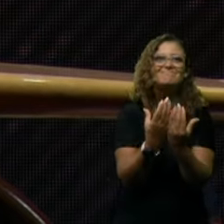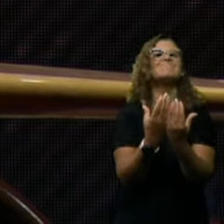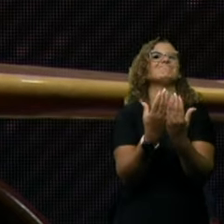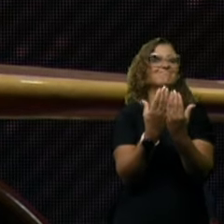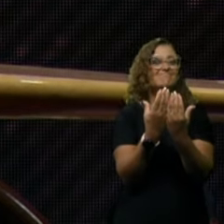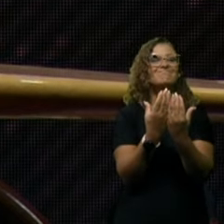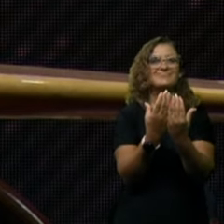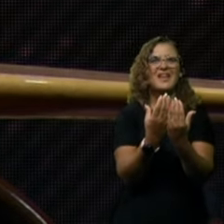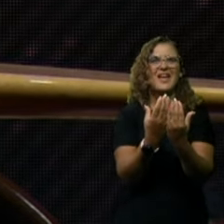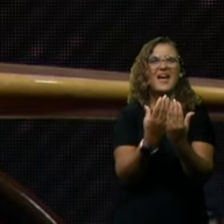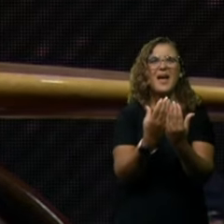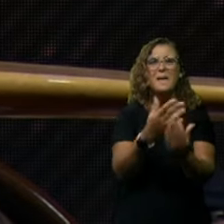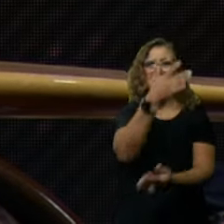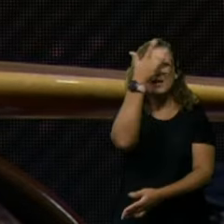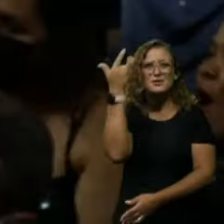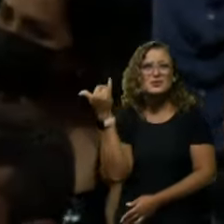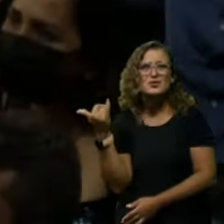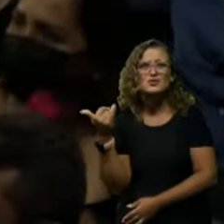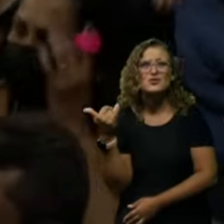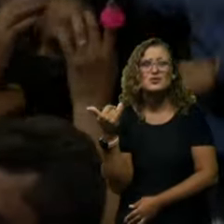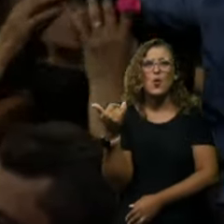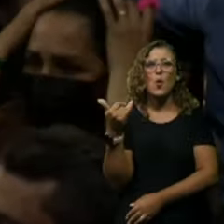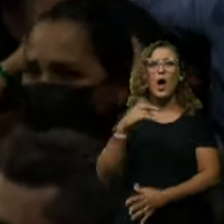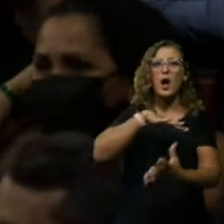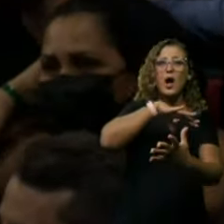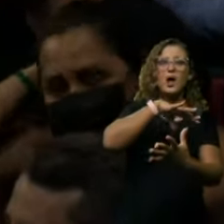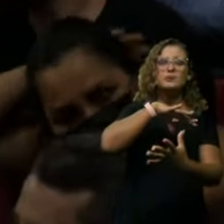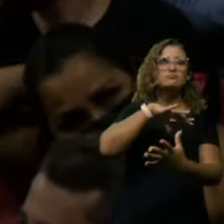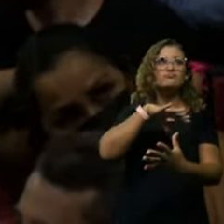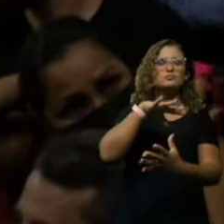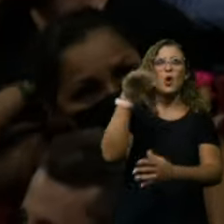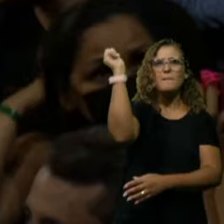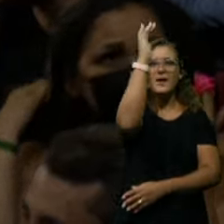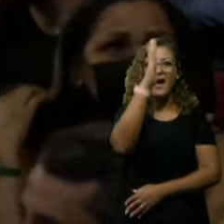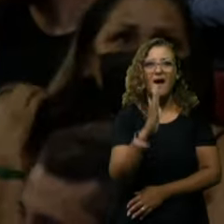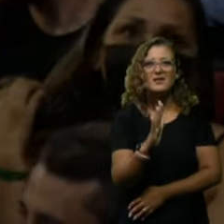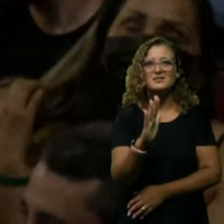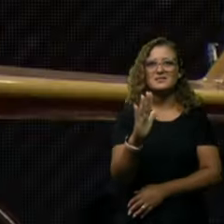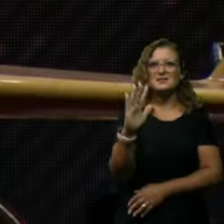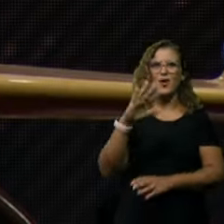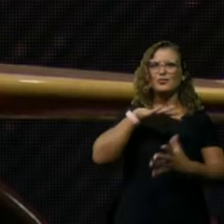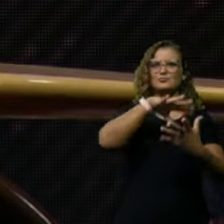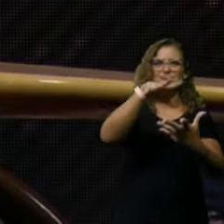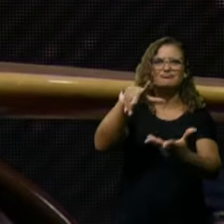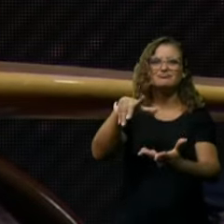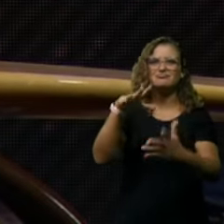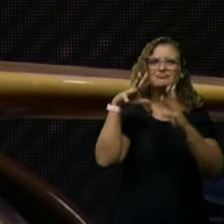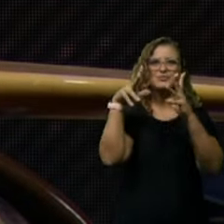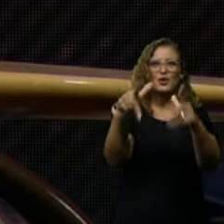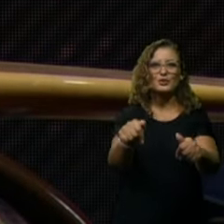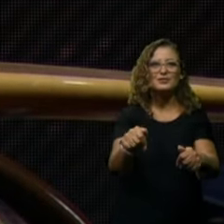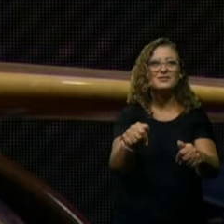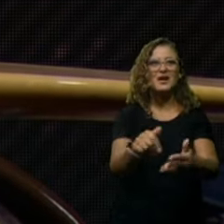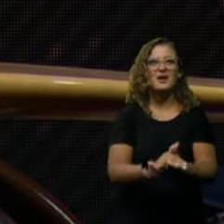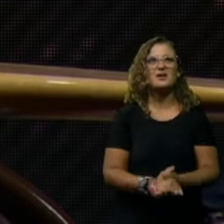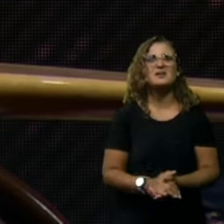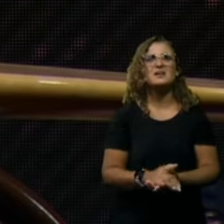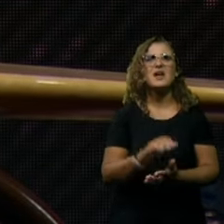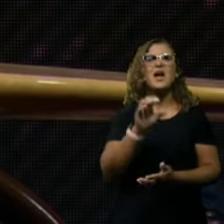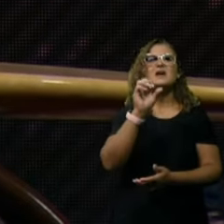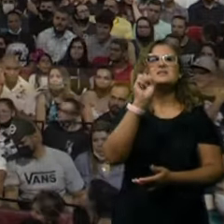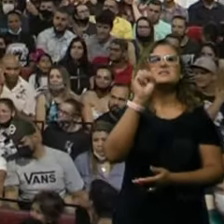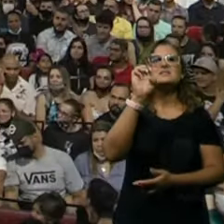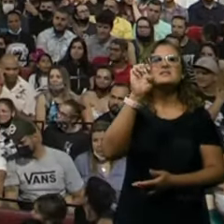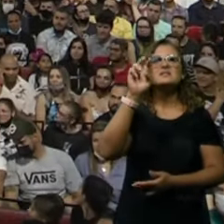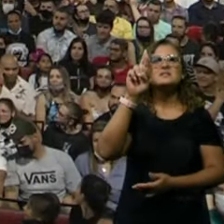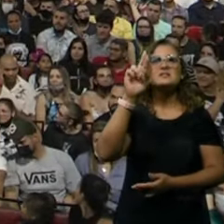gente de Recife de Natal da Praia da Pipa Mossoró que mais do Sertão